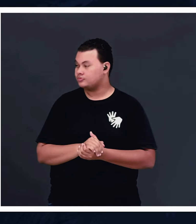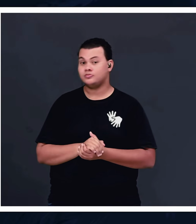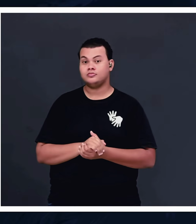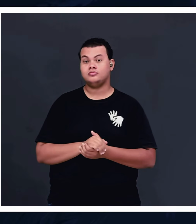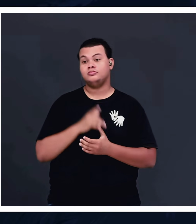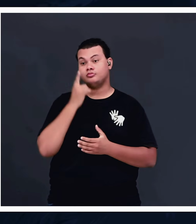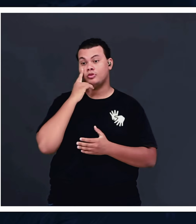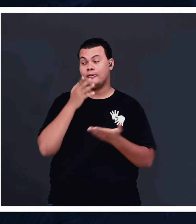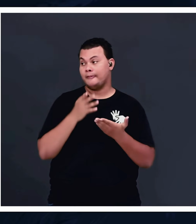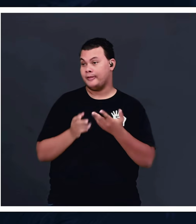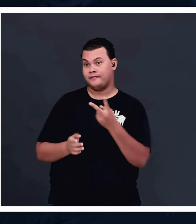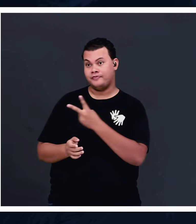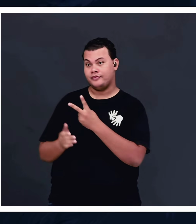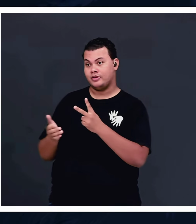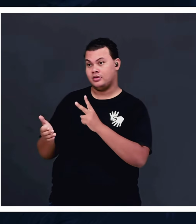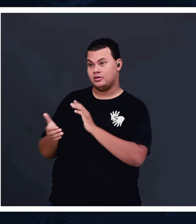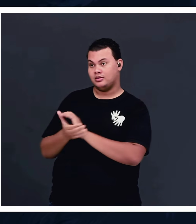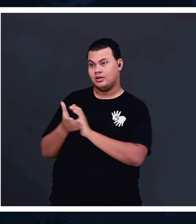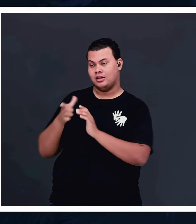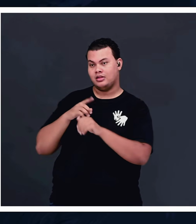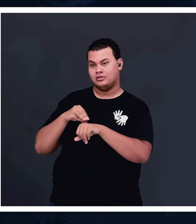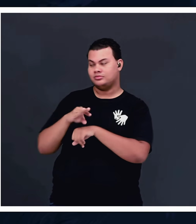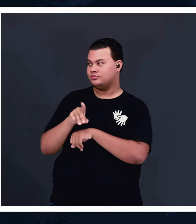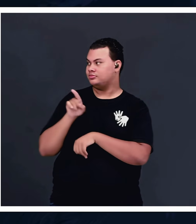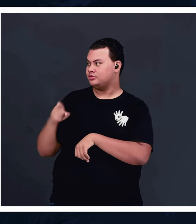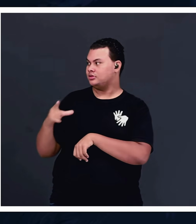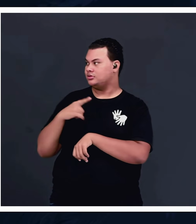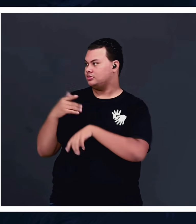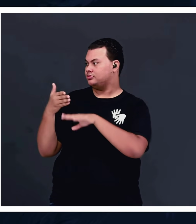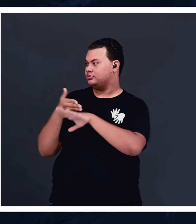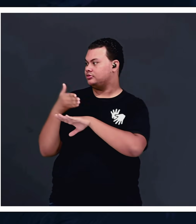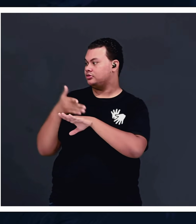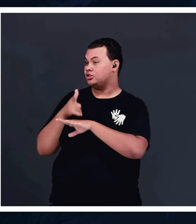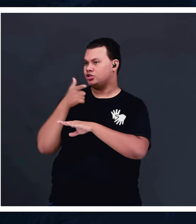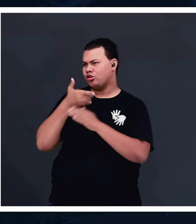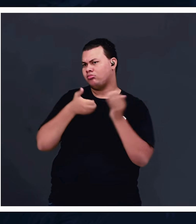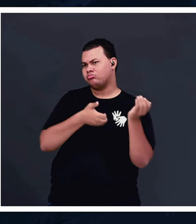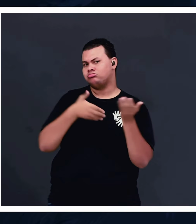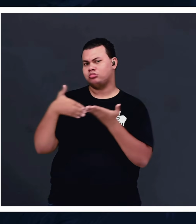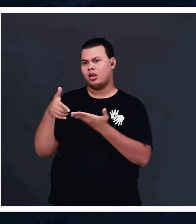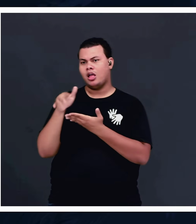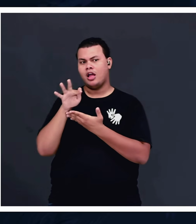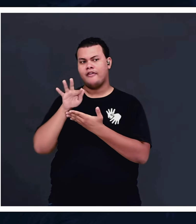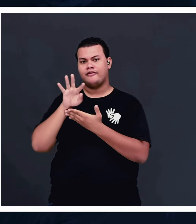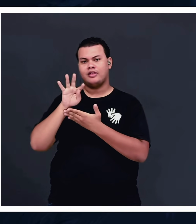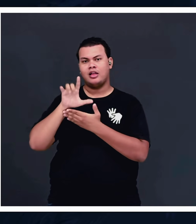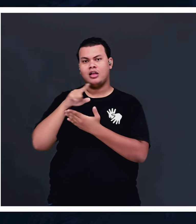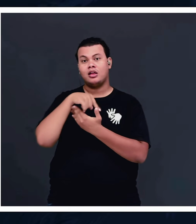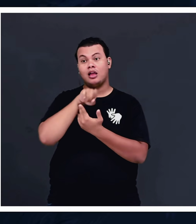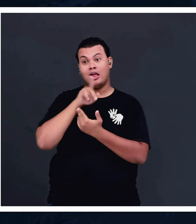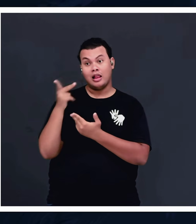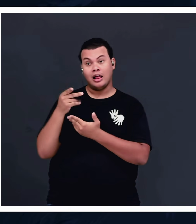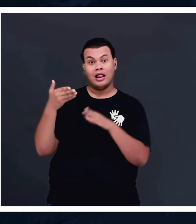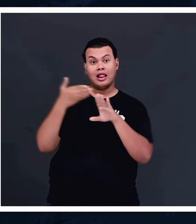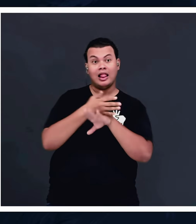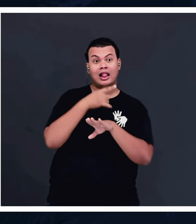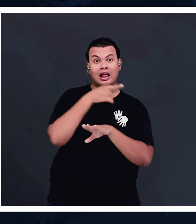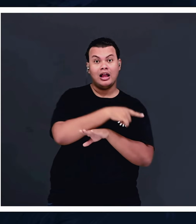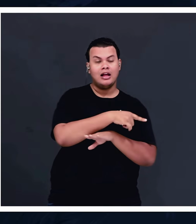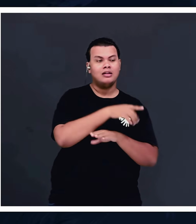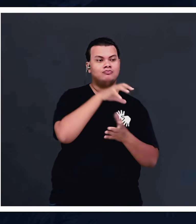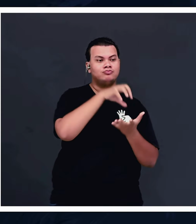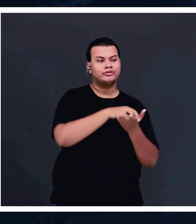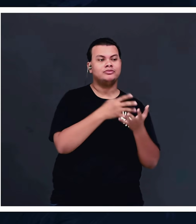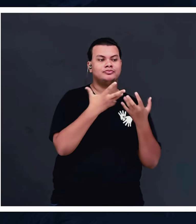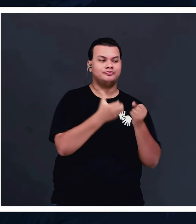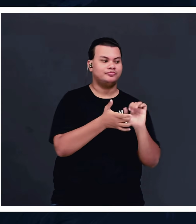Gente, esse casal, como eu disse, eles fazem parte foram convidados para um FTL, e lá eles aceitaram Jesus como Senhor e Salvador,